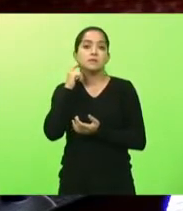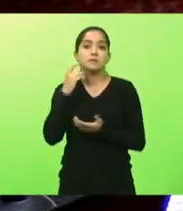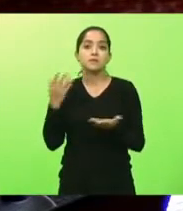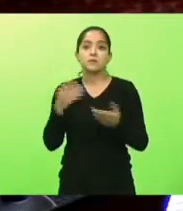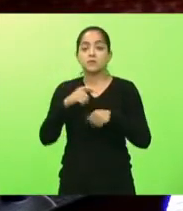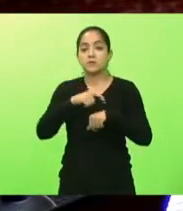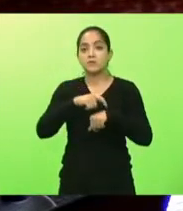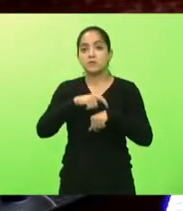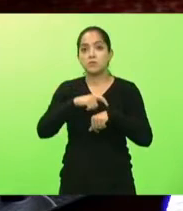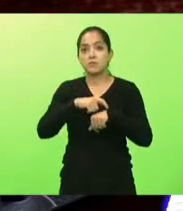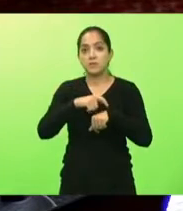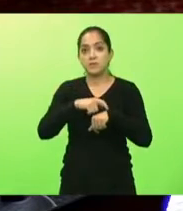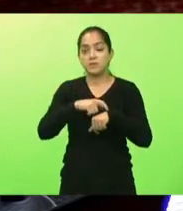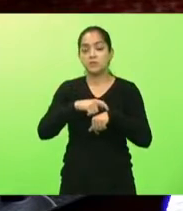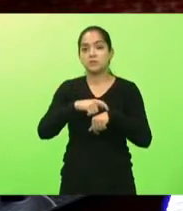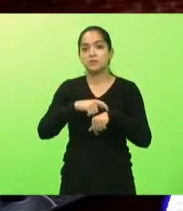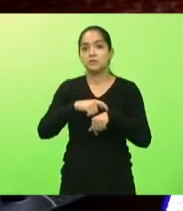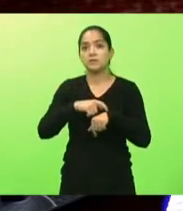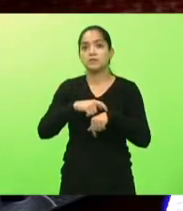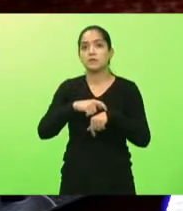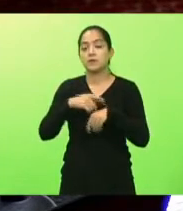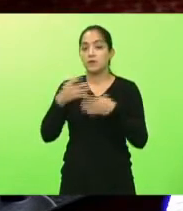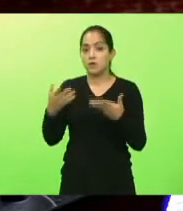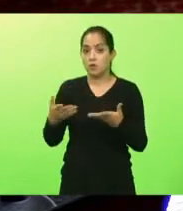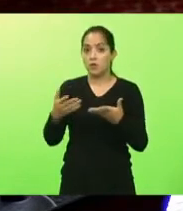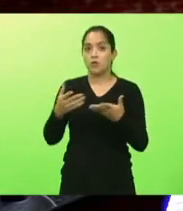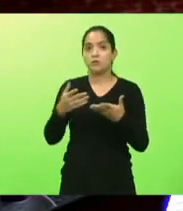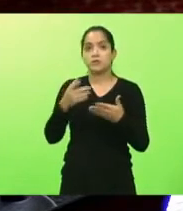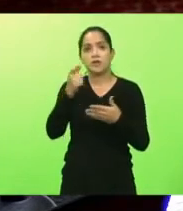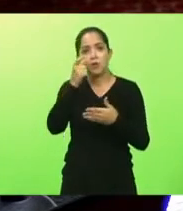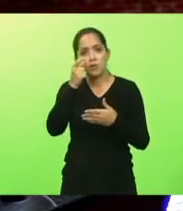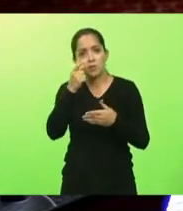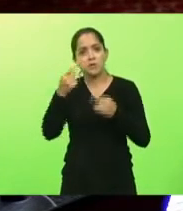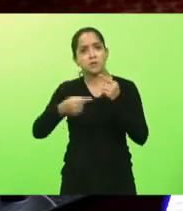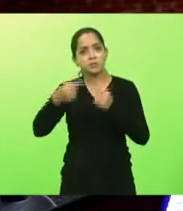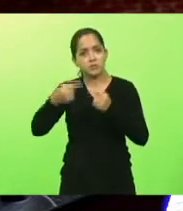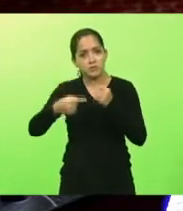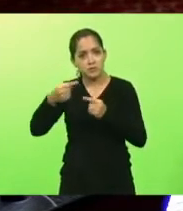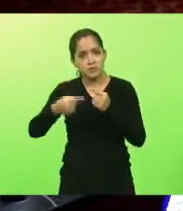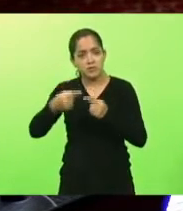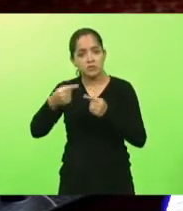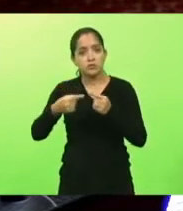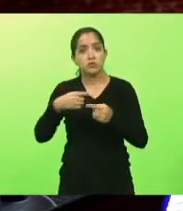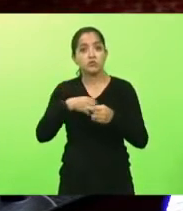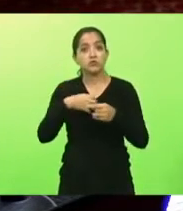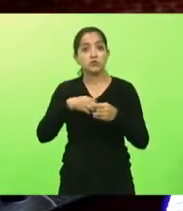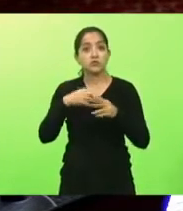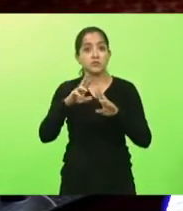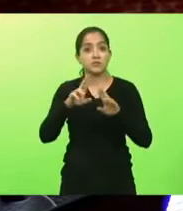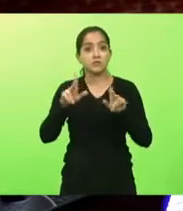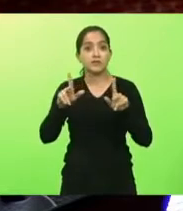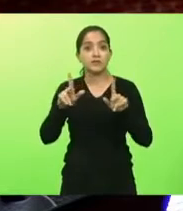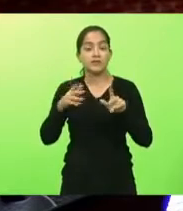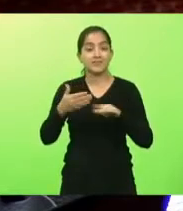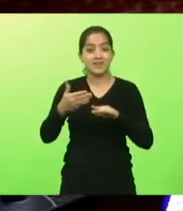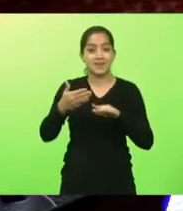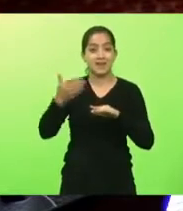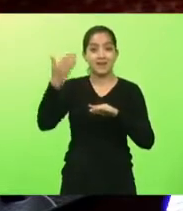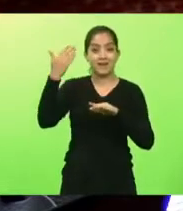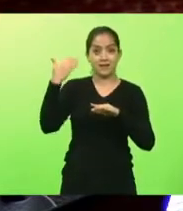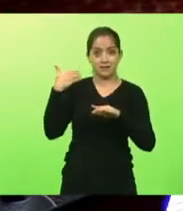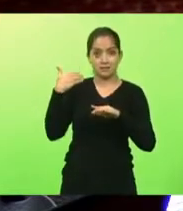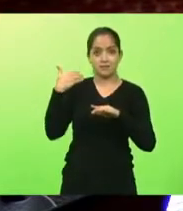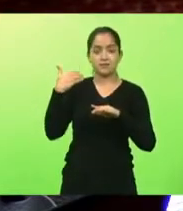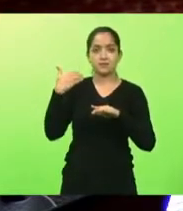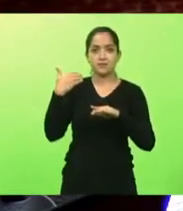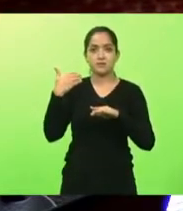país, né, onde o cidadão está acompanhando a política de forma diferente. Antes as coisas aconteciam e o cidadão